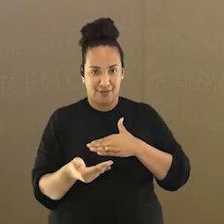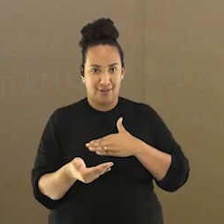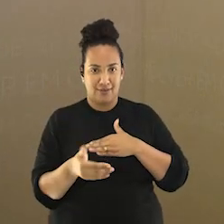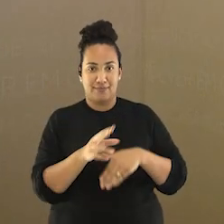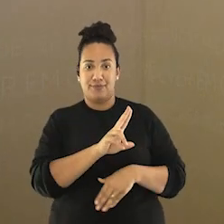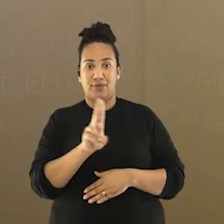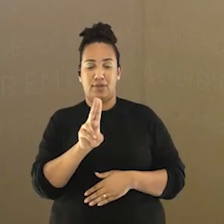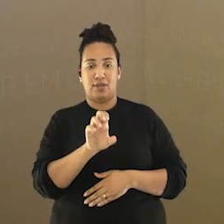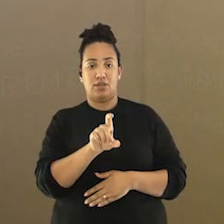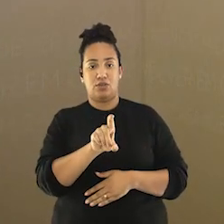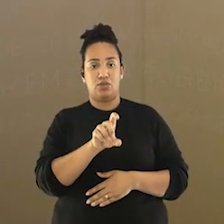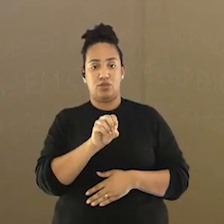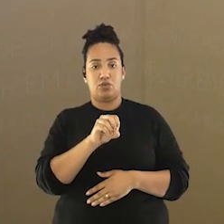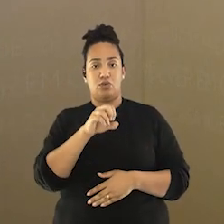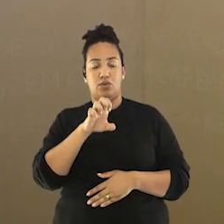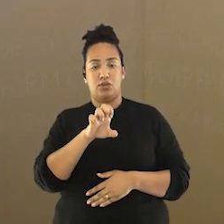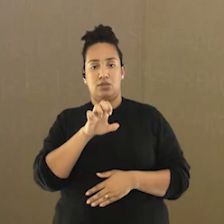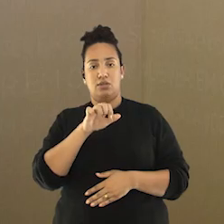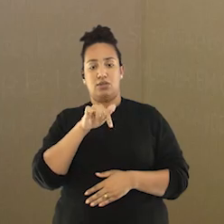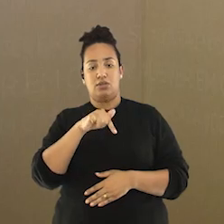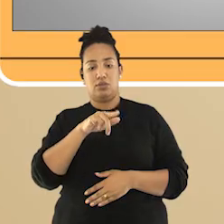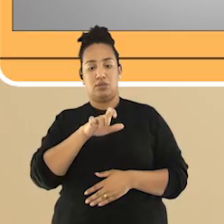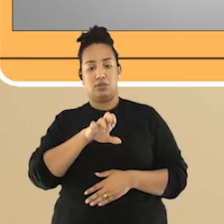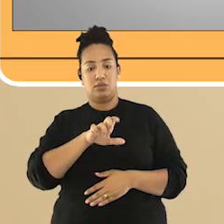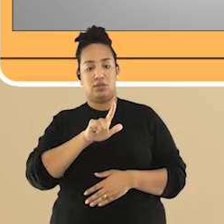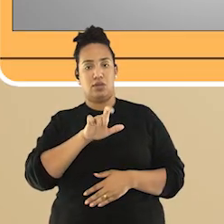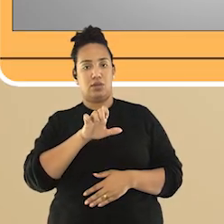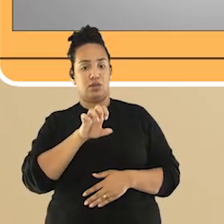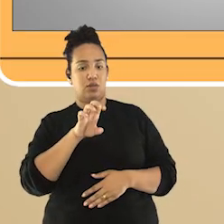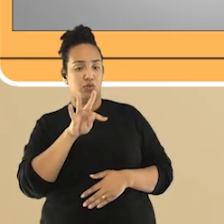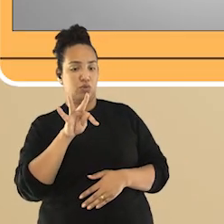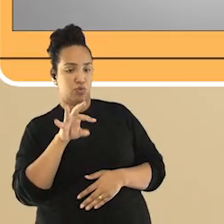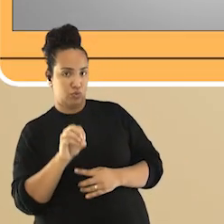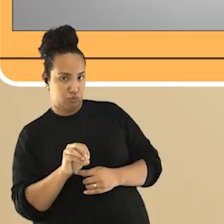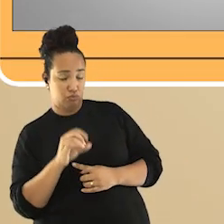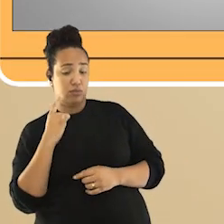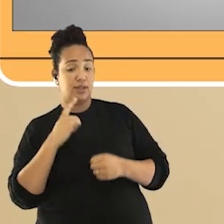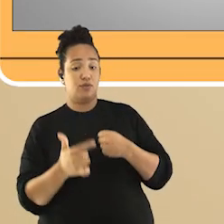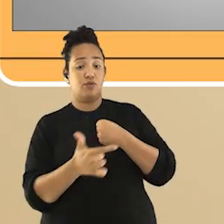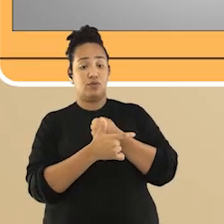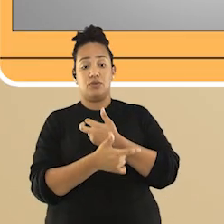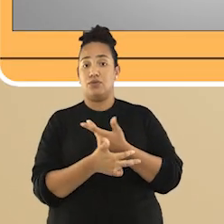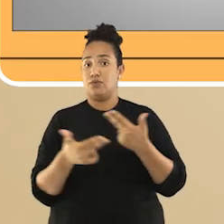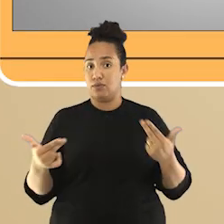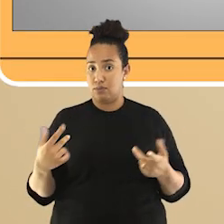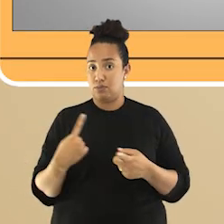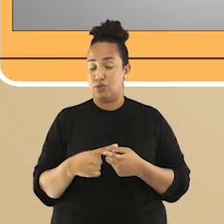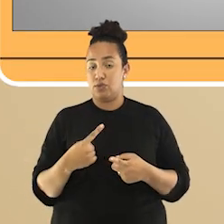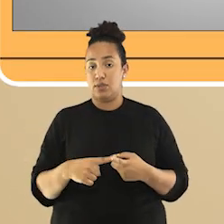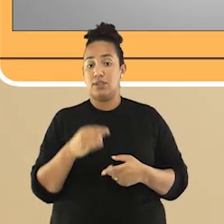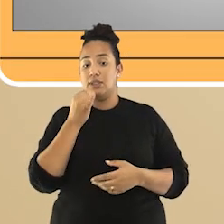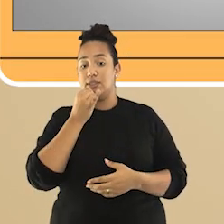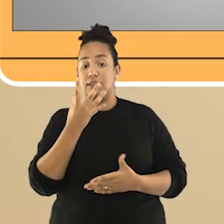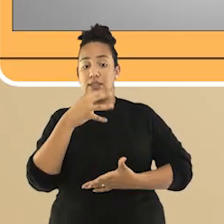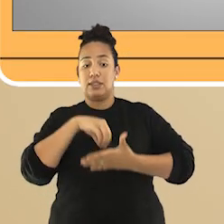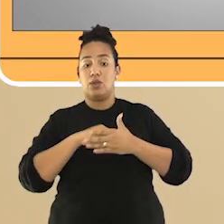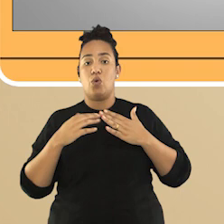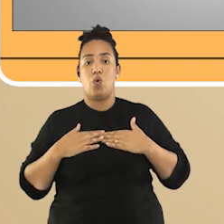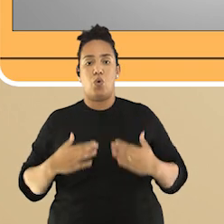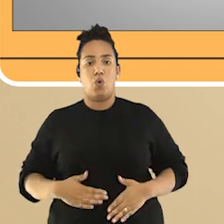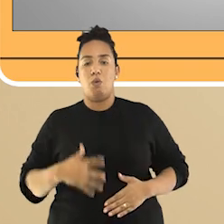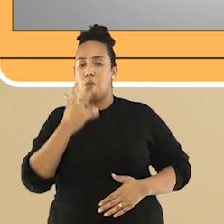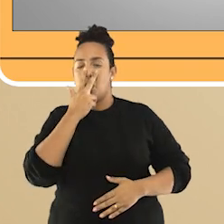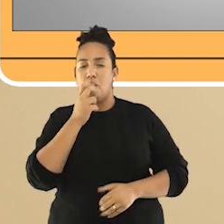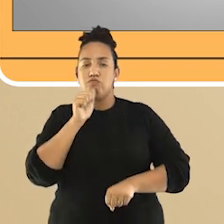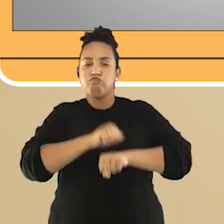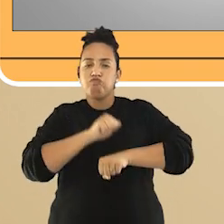chamado exoesqueleto, que possui várias funções. Uma delas é a proteção, já que ele torna rígido o exterior desses corpos, Os corpos